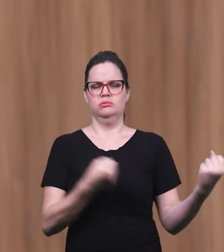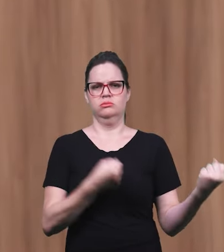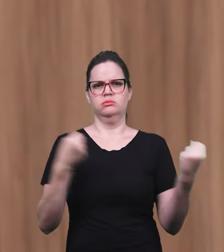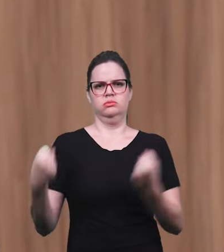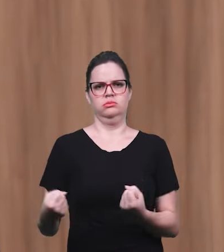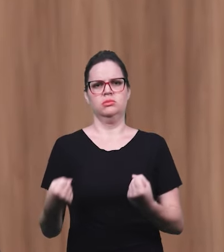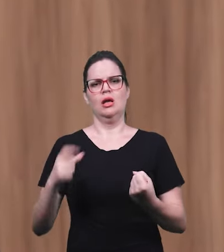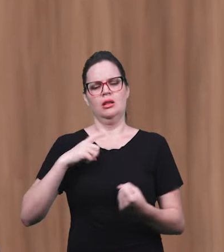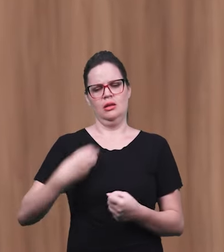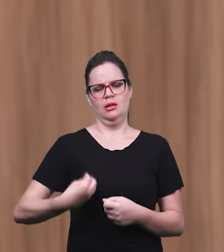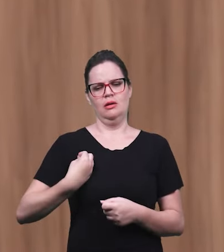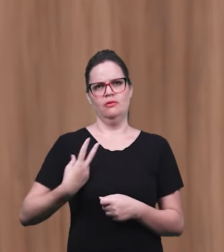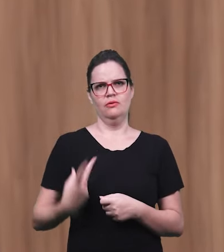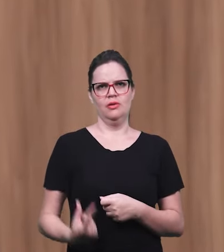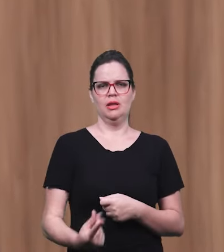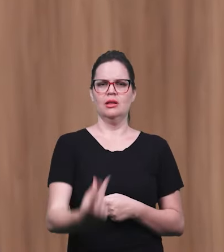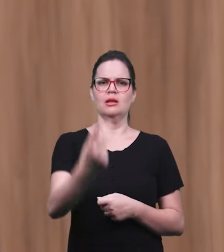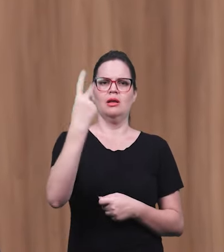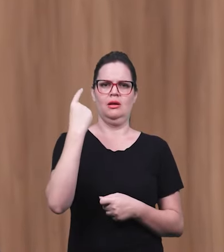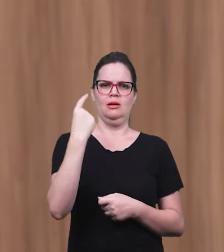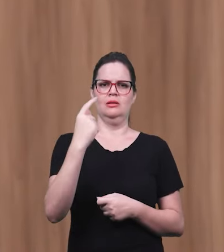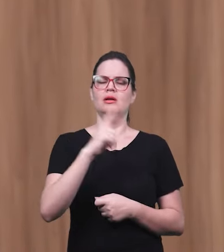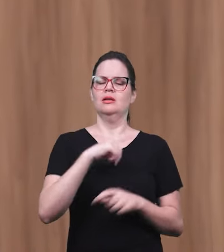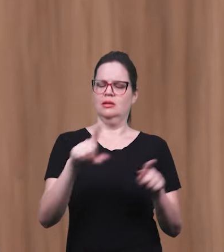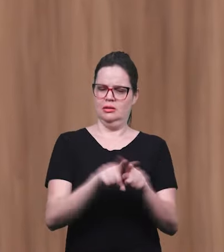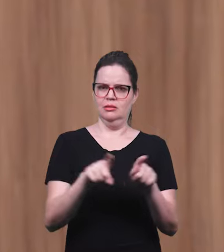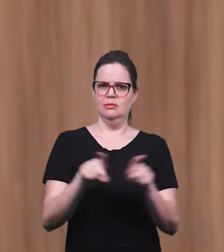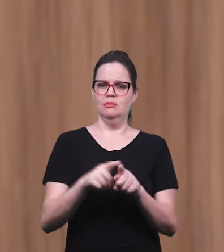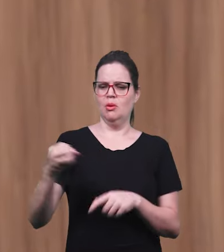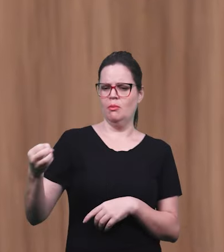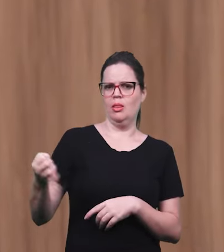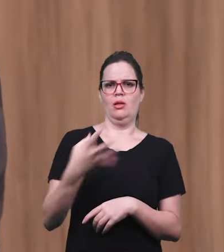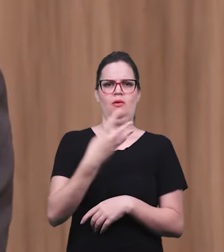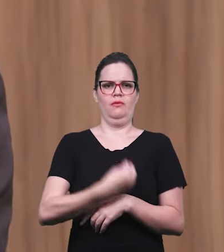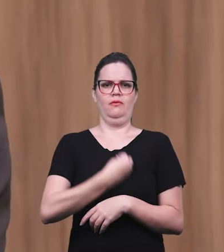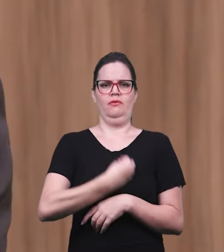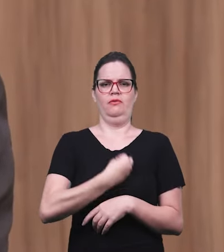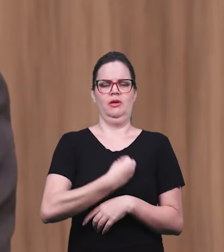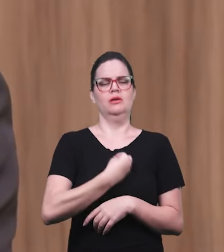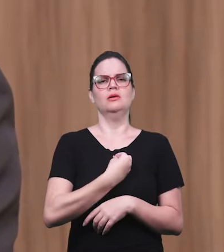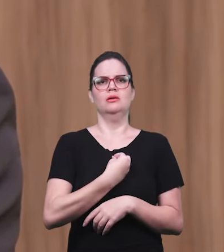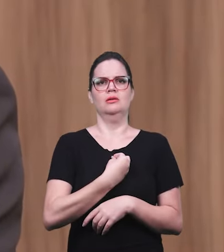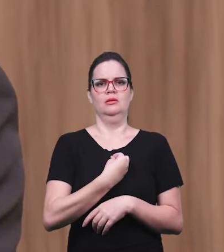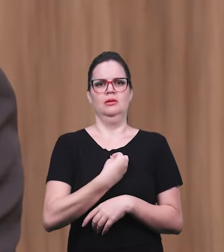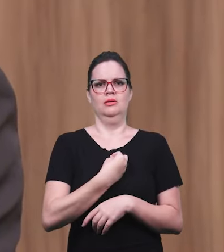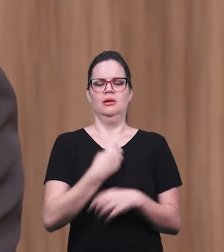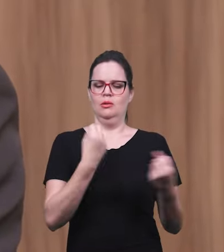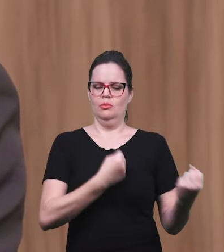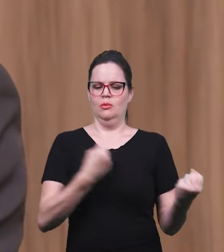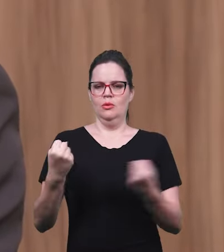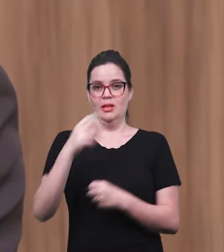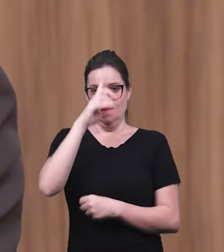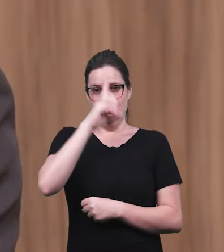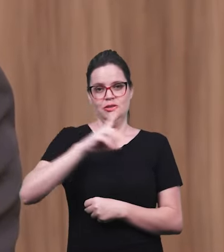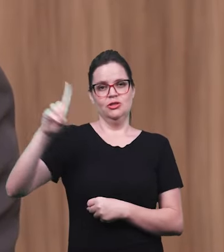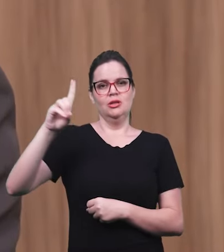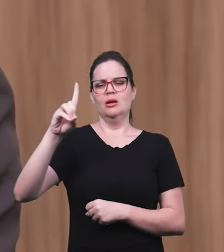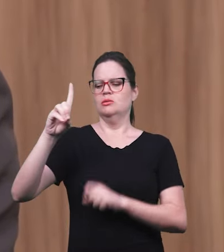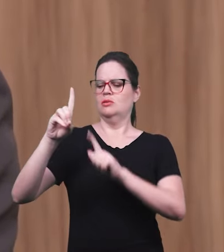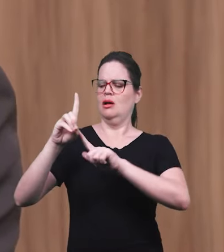vida eterna, tende a um novo nascimento, que não é dessa vida, mas o poder de Deus, ele